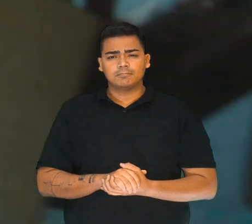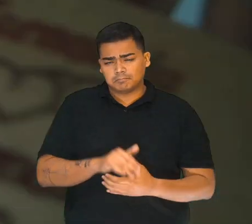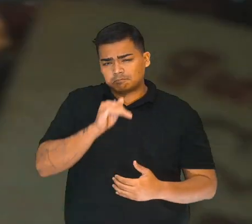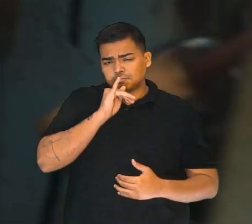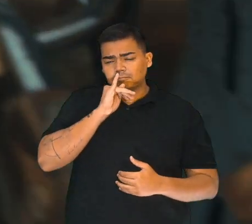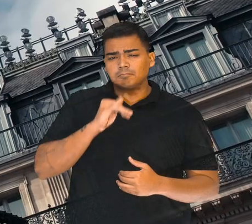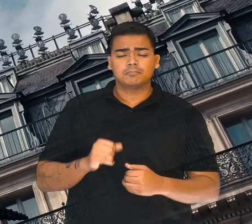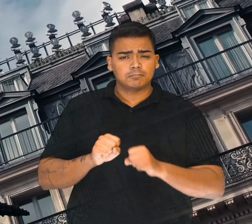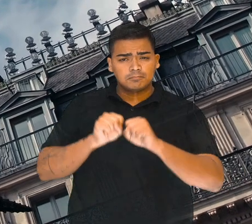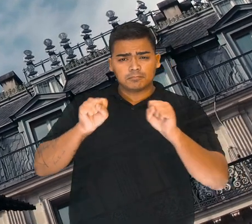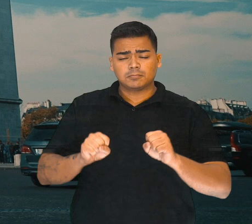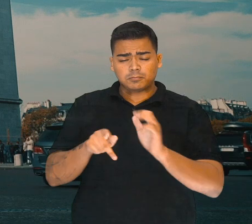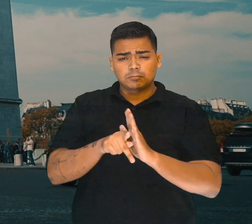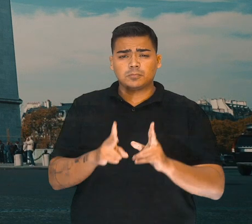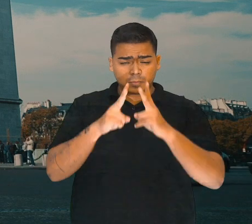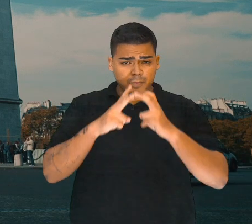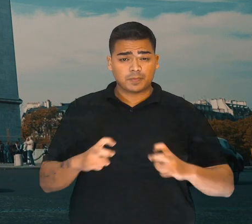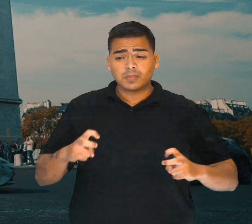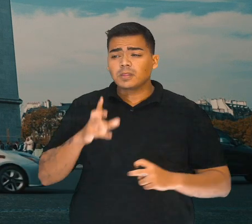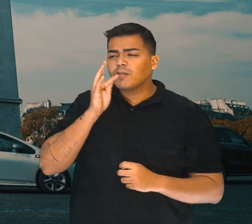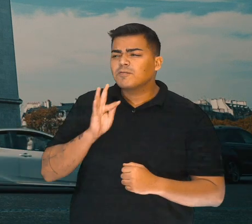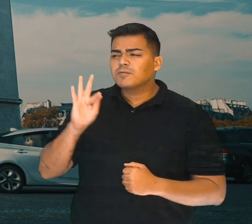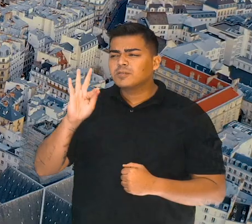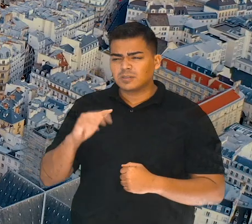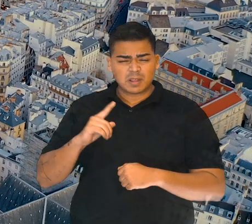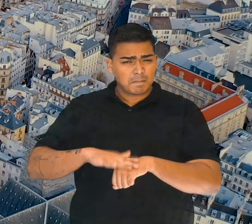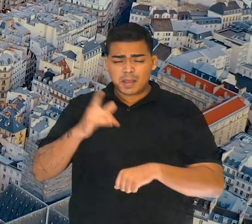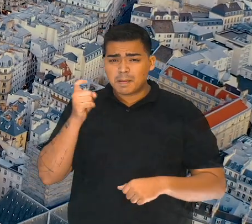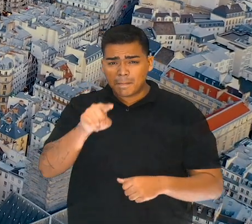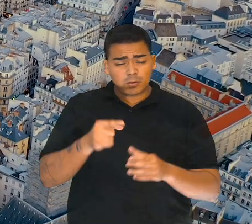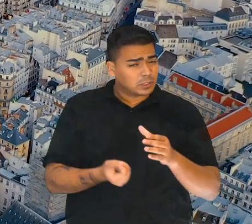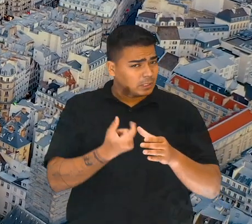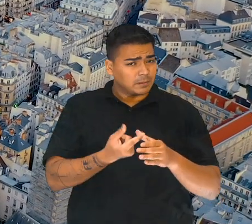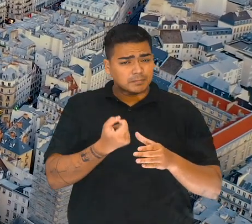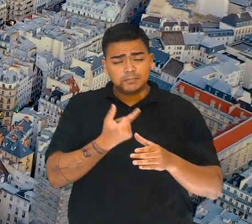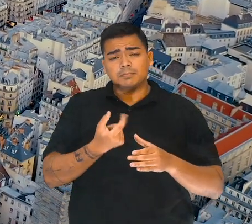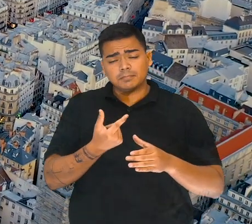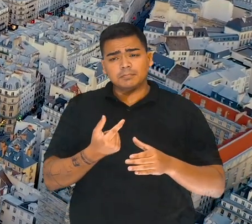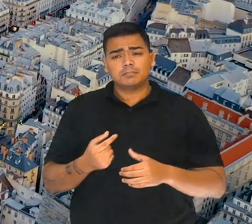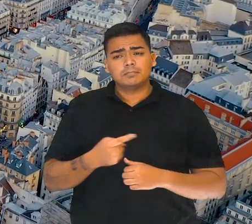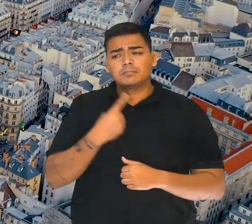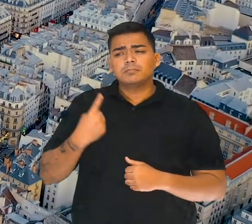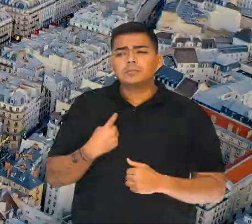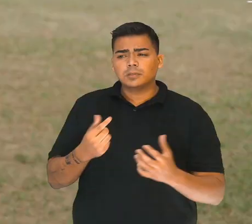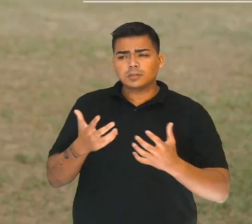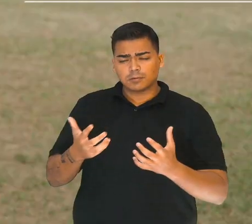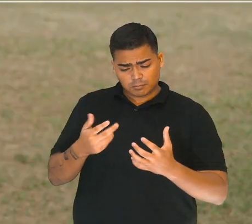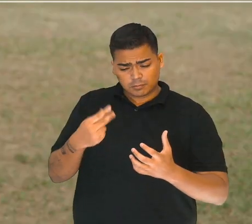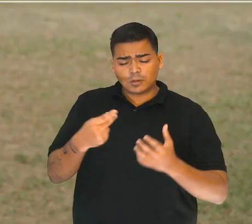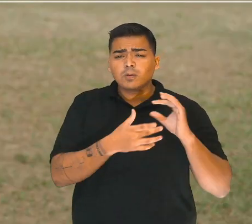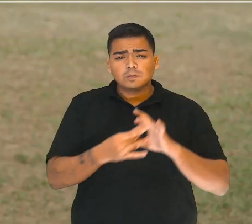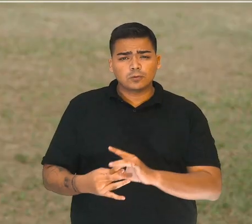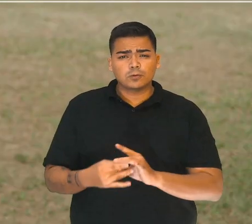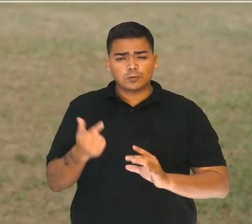Eu vou dar um exemplo do ecossistema de Paris. Eles reúnem mais de 1.000 startups. É o que a gente quer fazer. Porque com